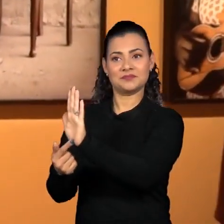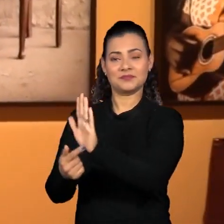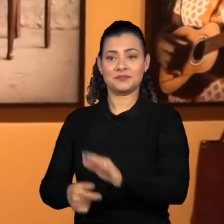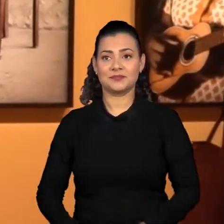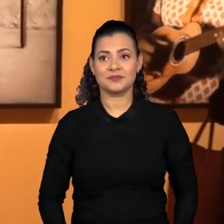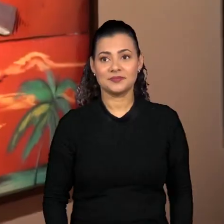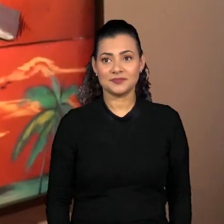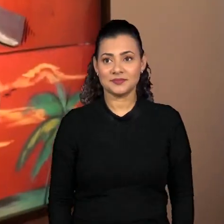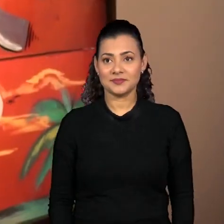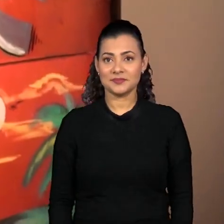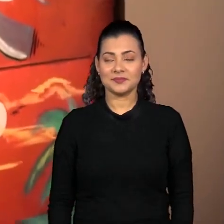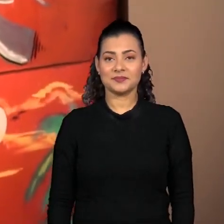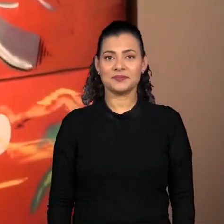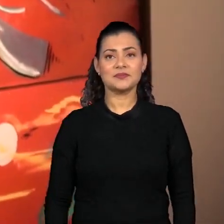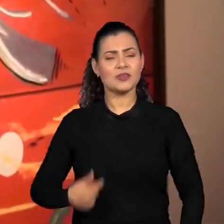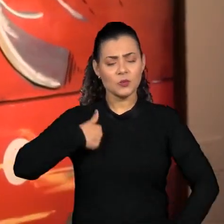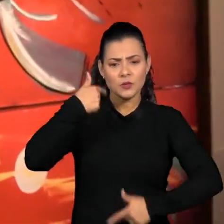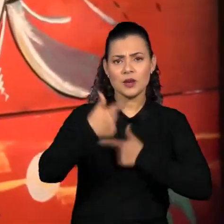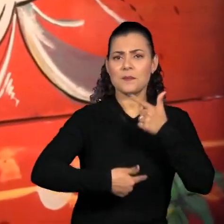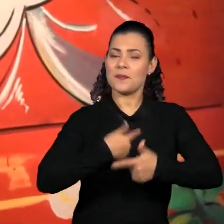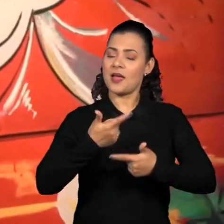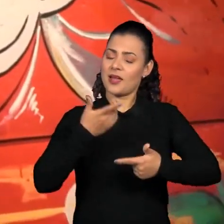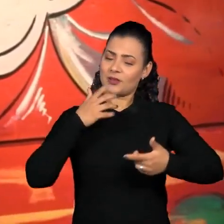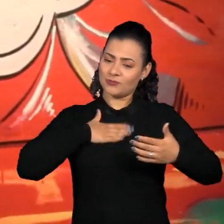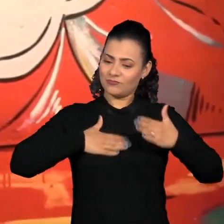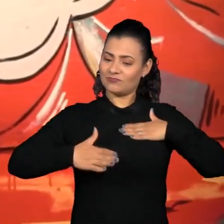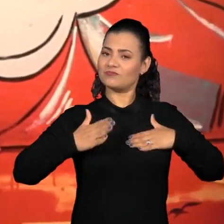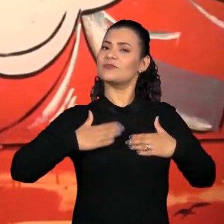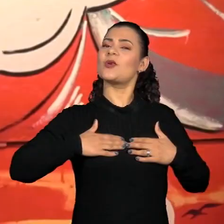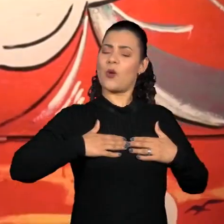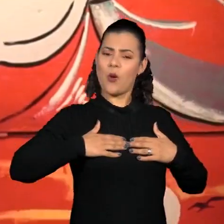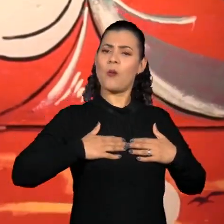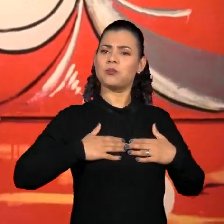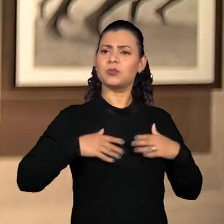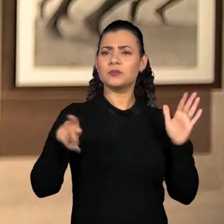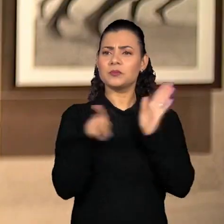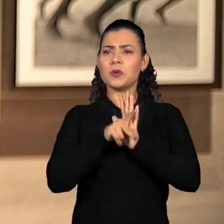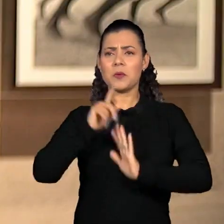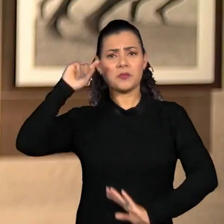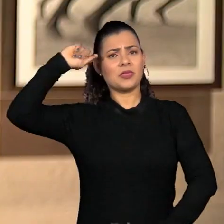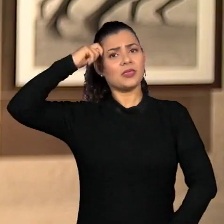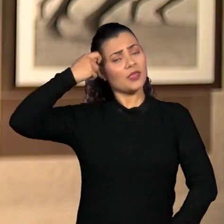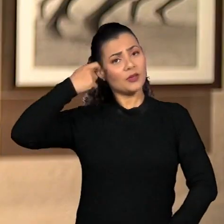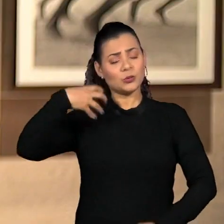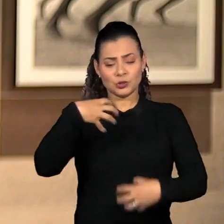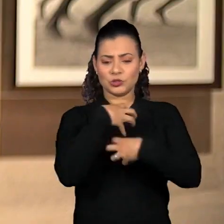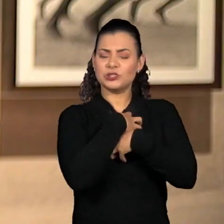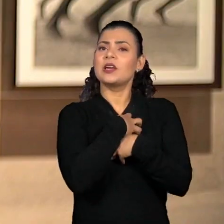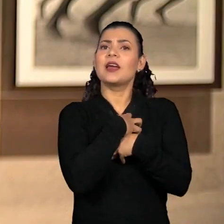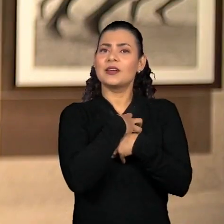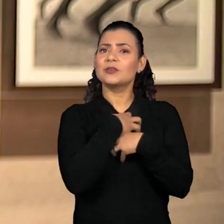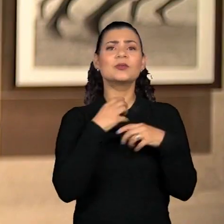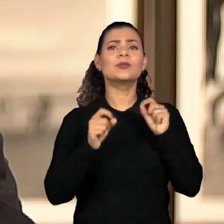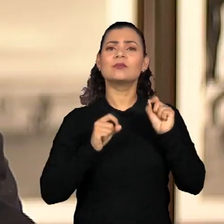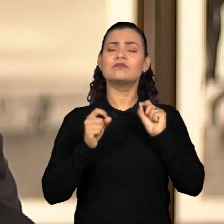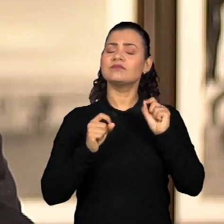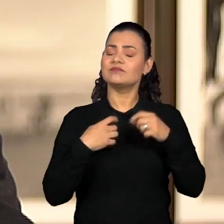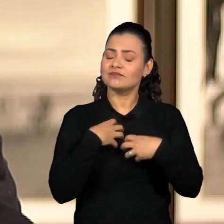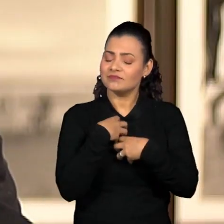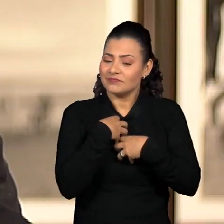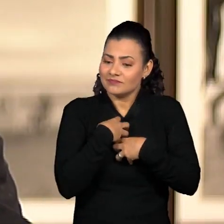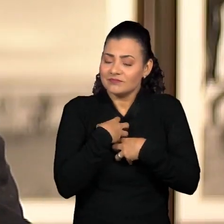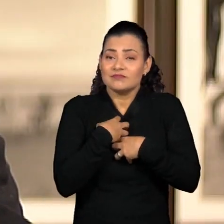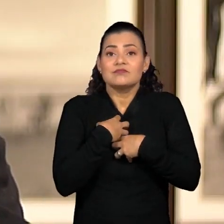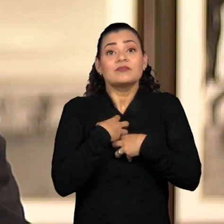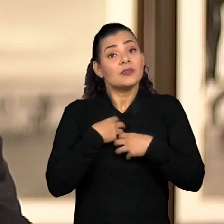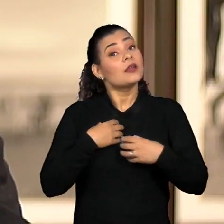Sua sensualidade, seu trabalho, sua envergadura física e de uma maneira de comoção, para mim,